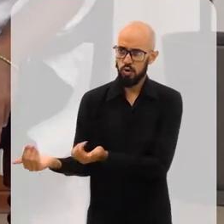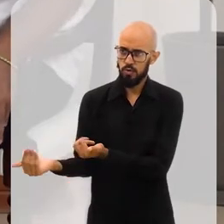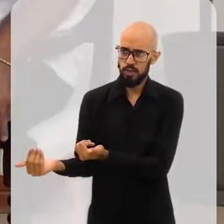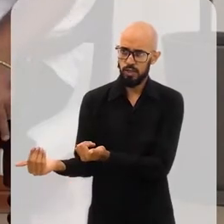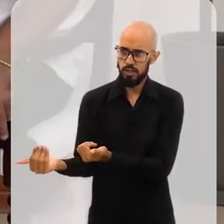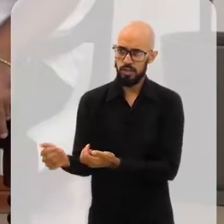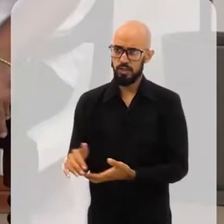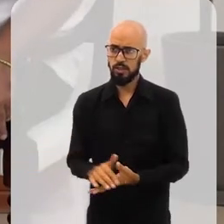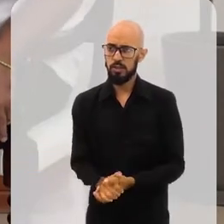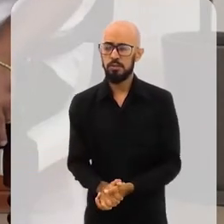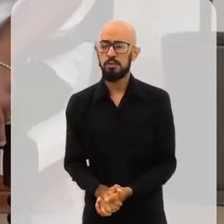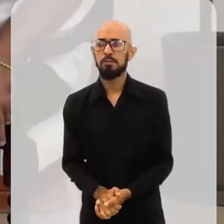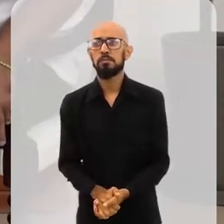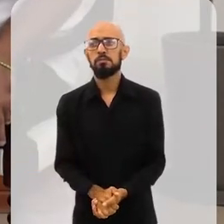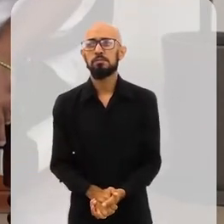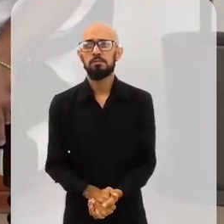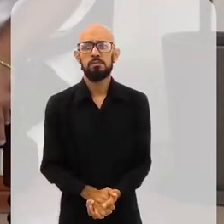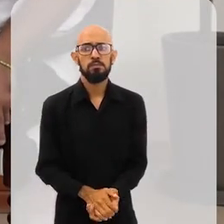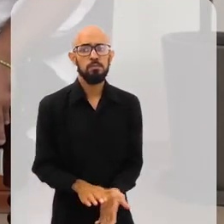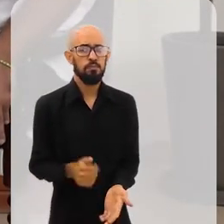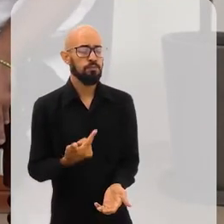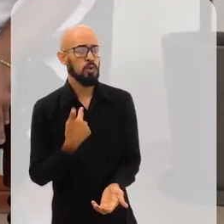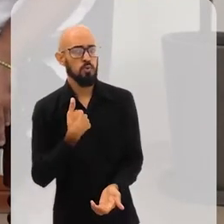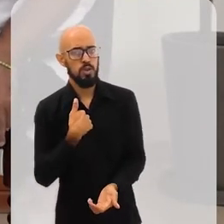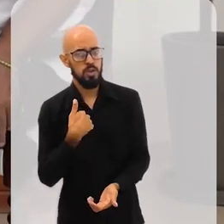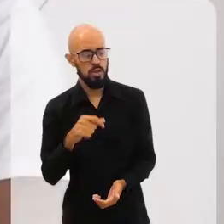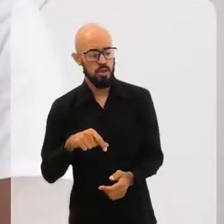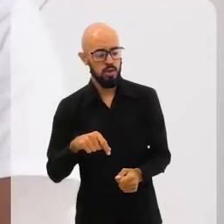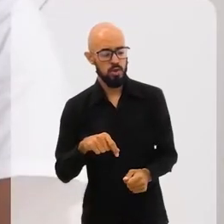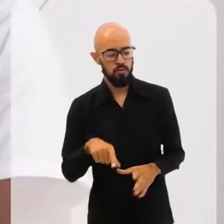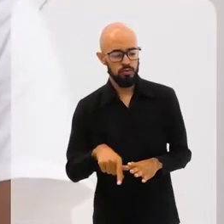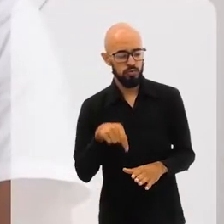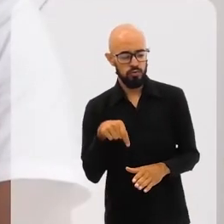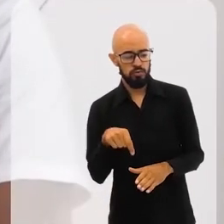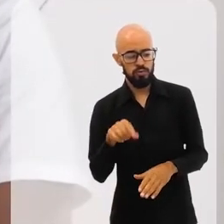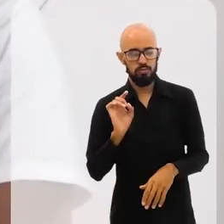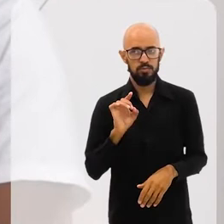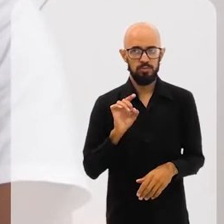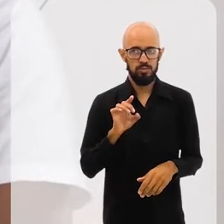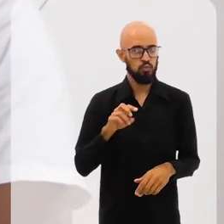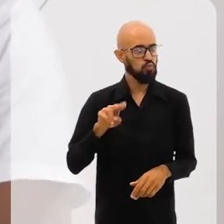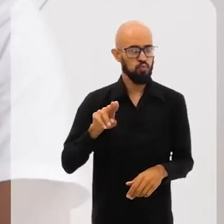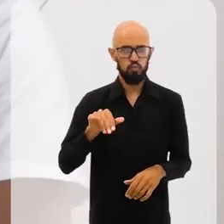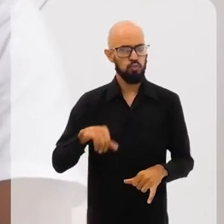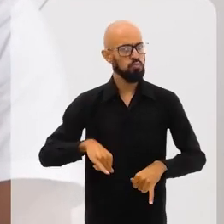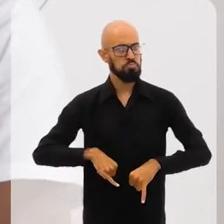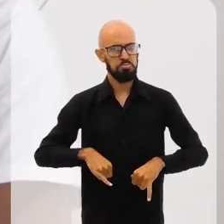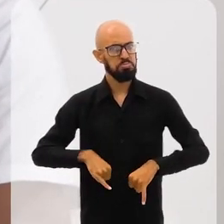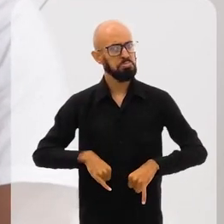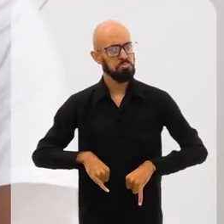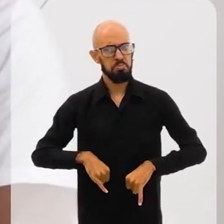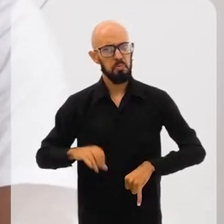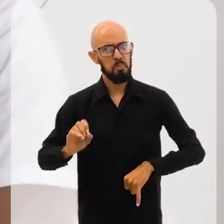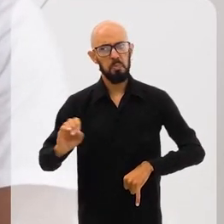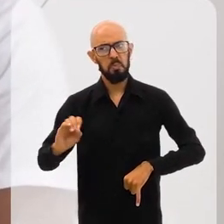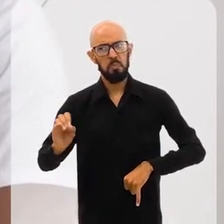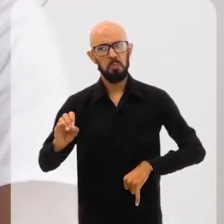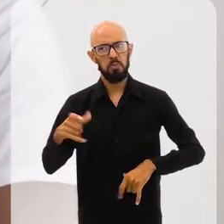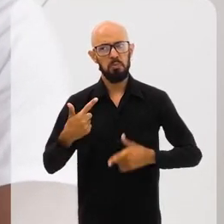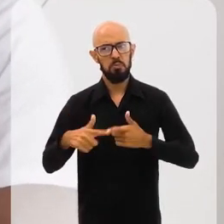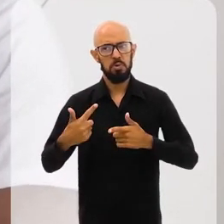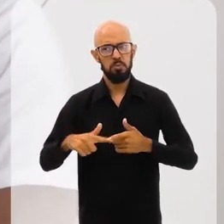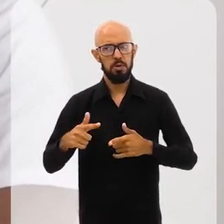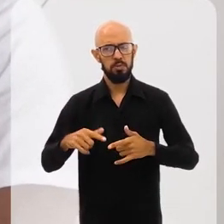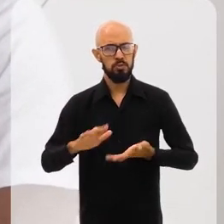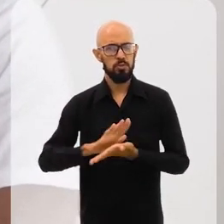e jovem? Olha, eu digo que eu fui privilegiado nessa questão. Nunca sofri nenhum tipo de